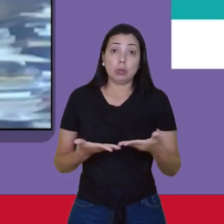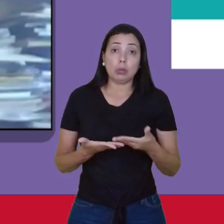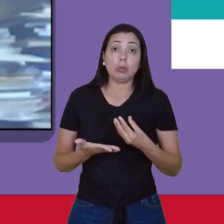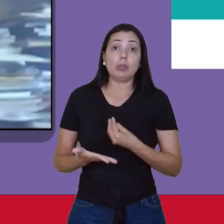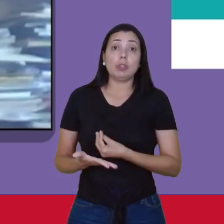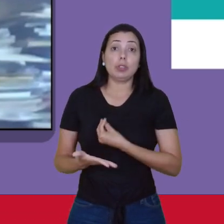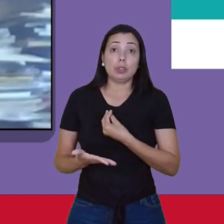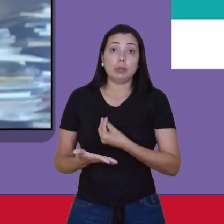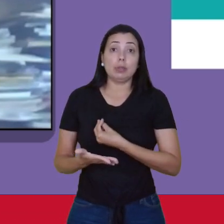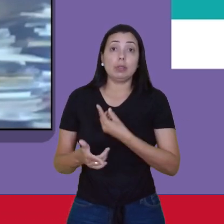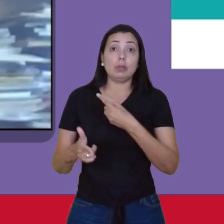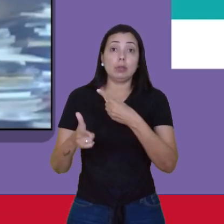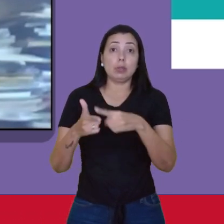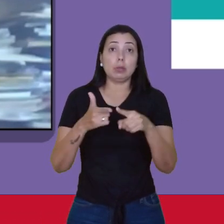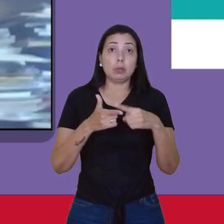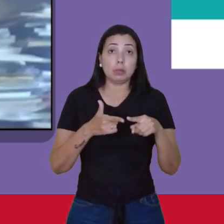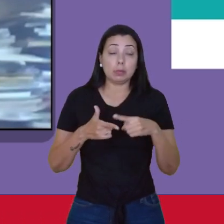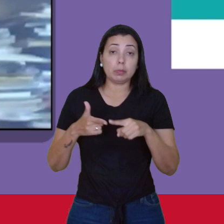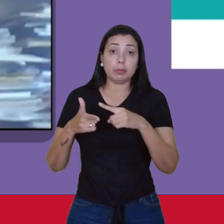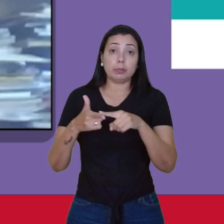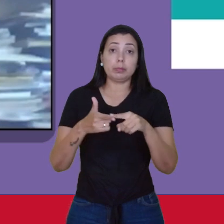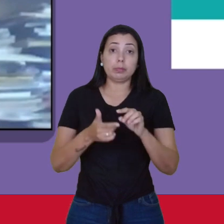vive uma crise